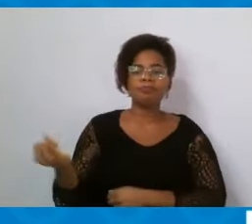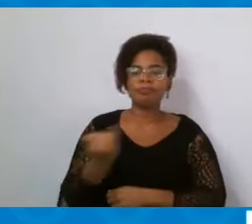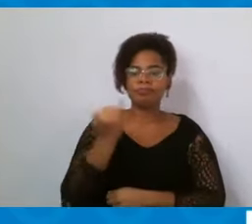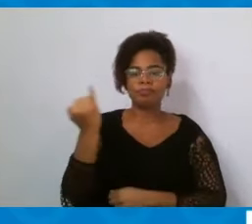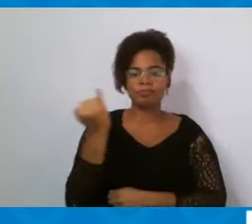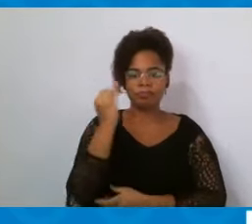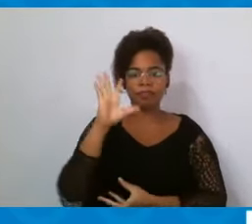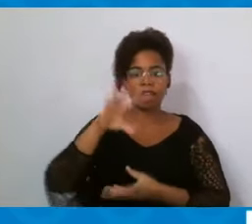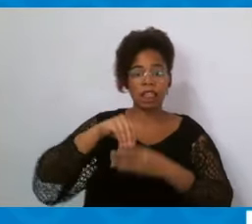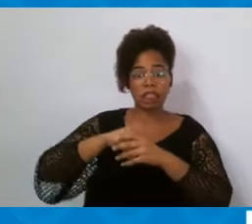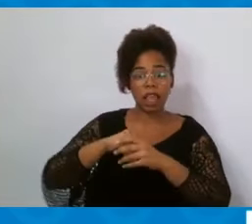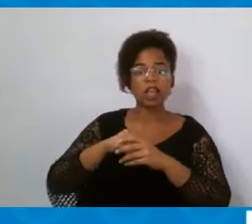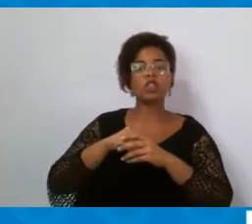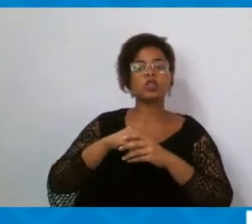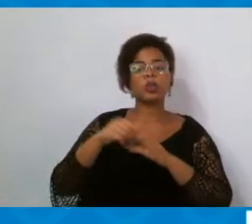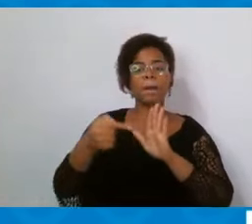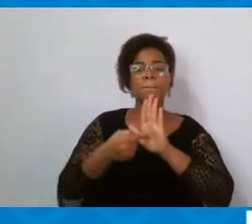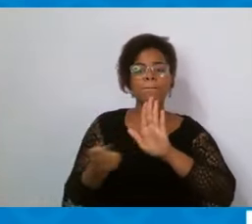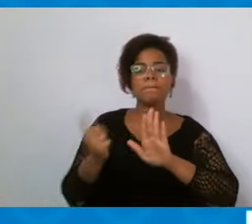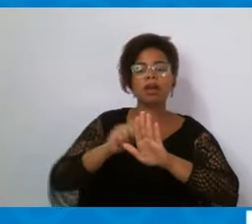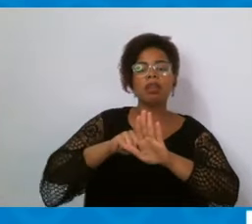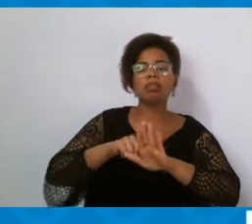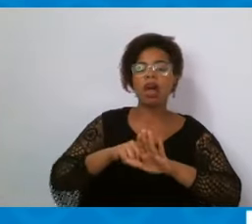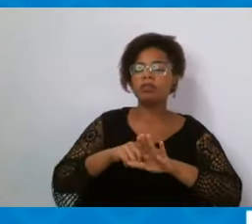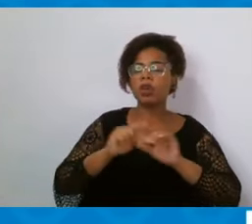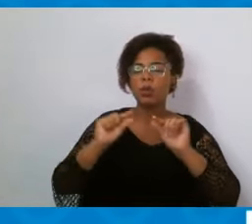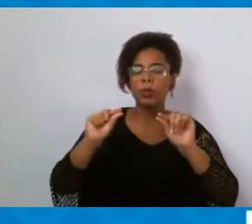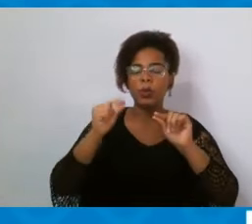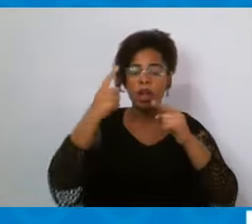lugar, o jogo estético. Né? Como é que a gente